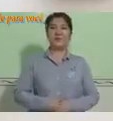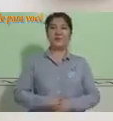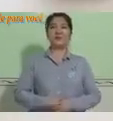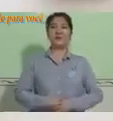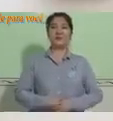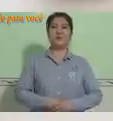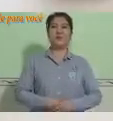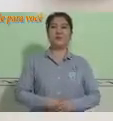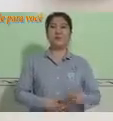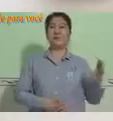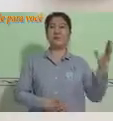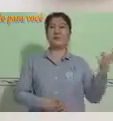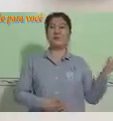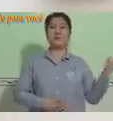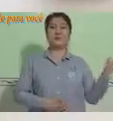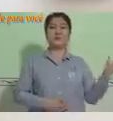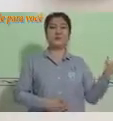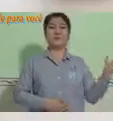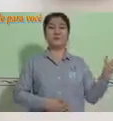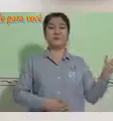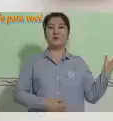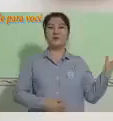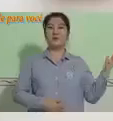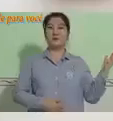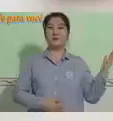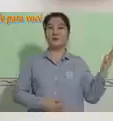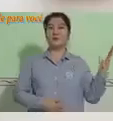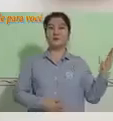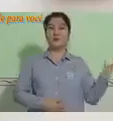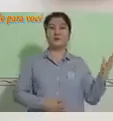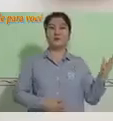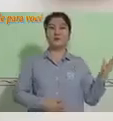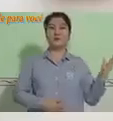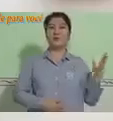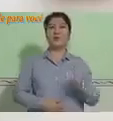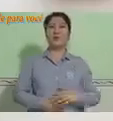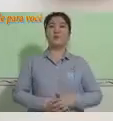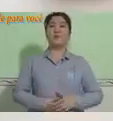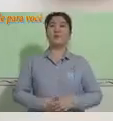Criado por dois pontos, equipe editorial Doutor Saúde.